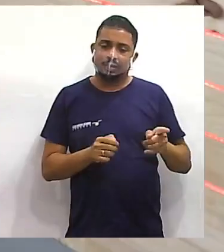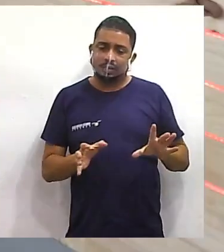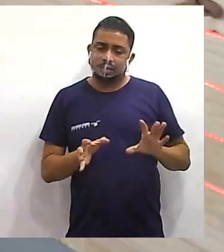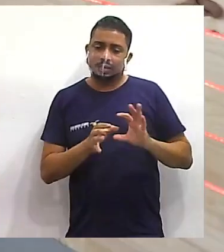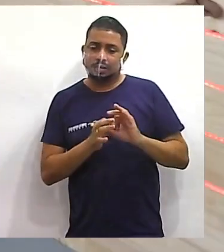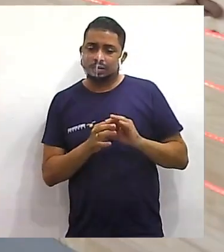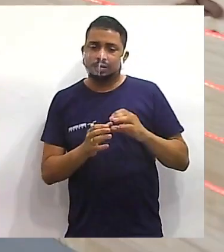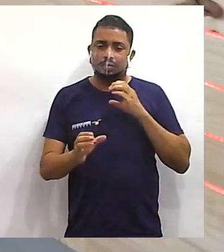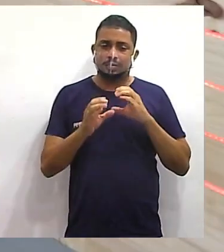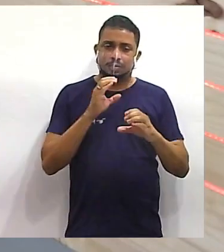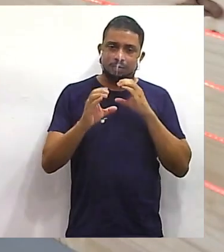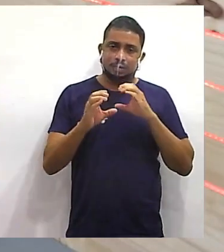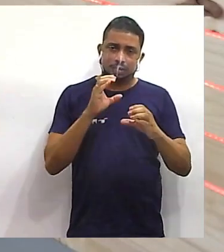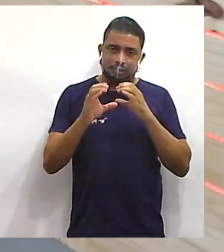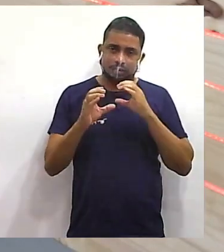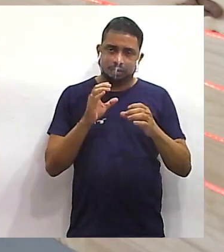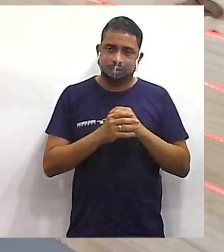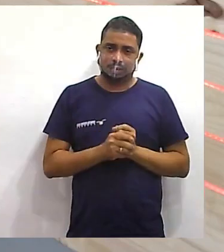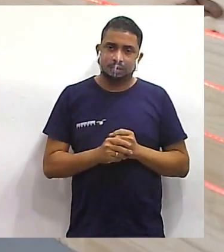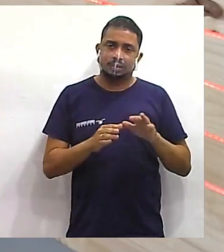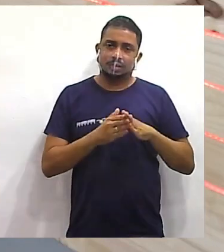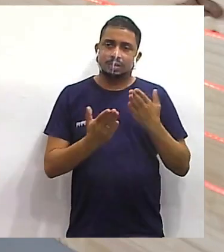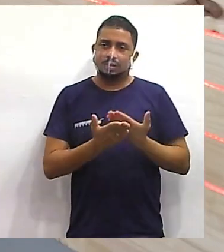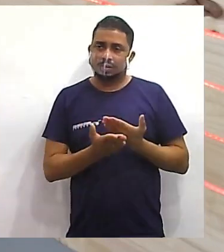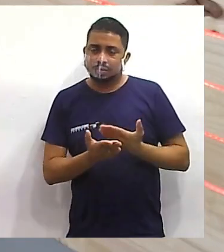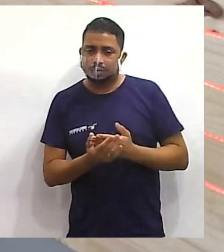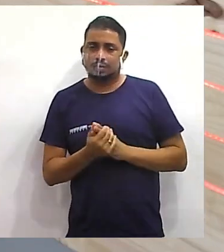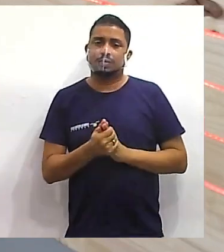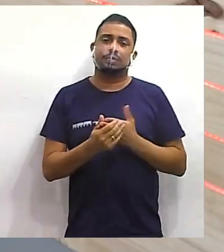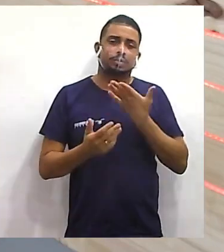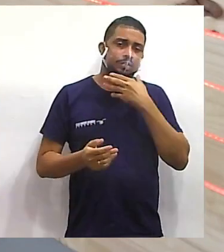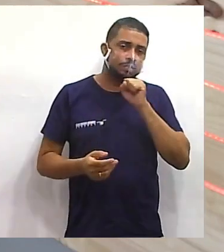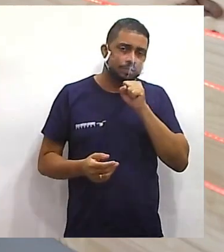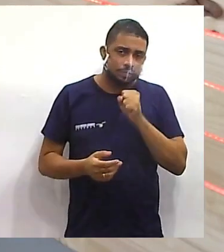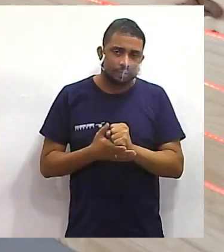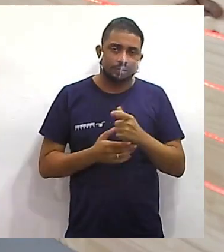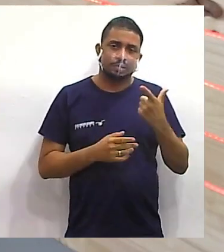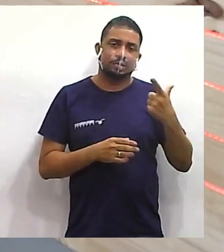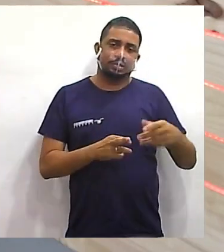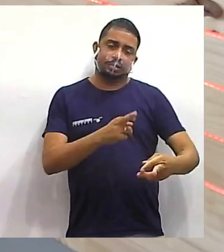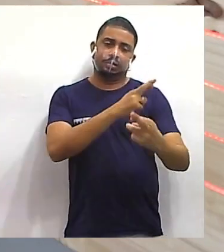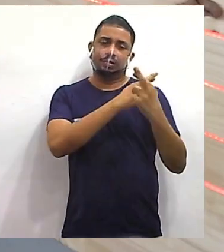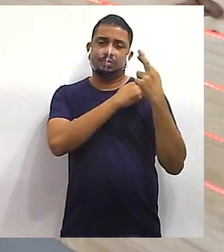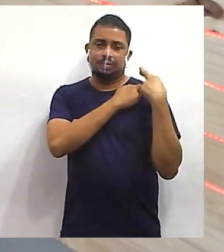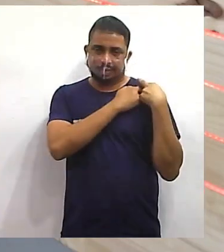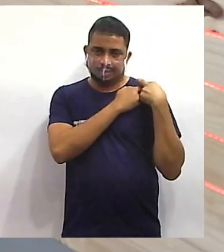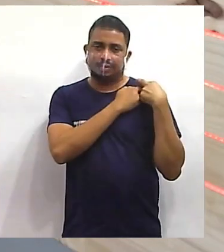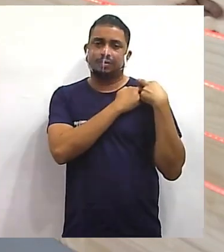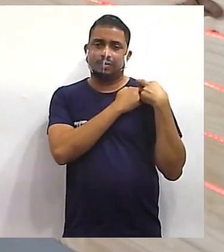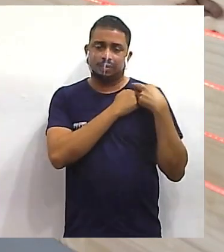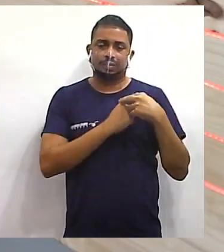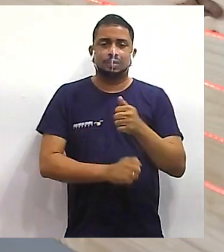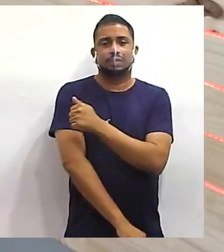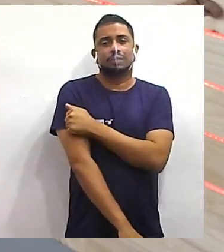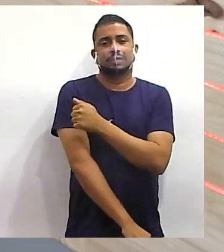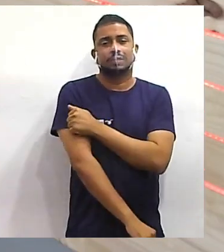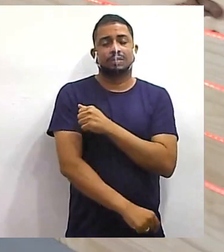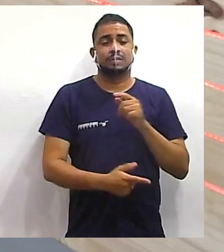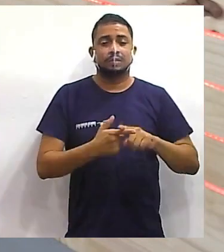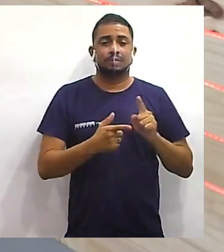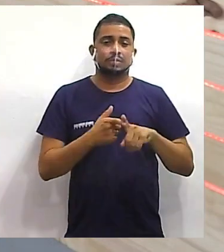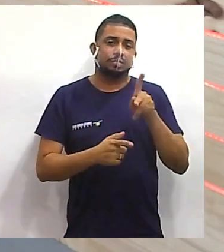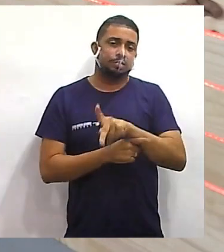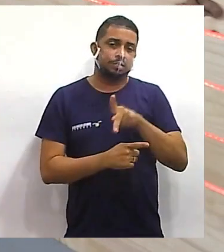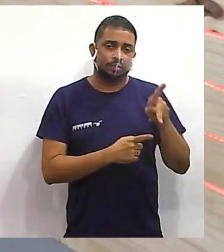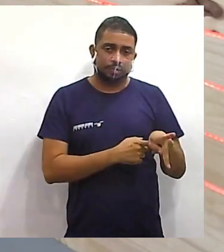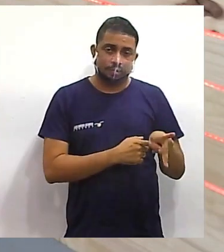essa comunicação entre a escola, os pais e ou responsáveis, né, do estudante e os